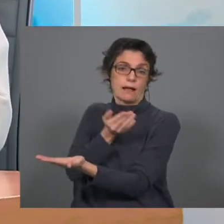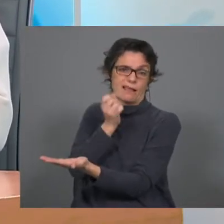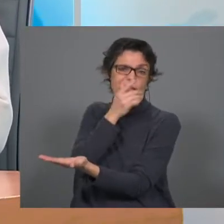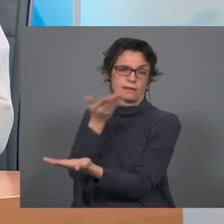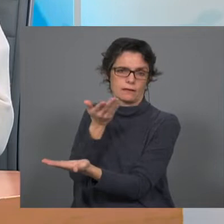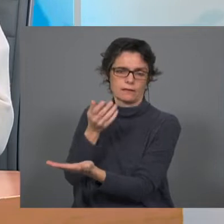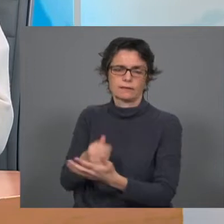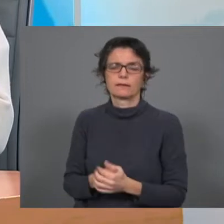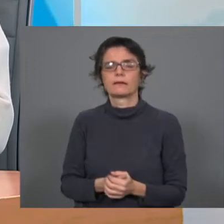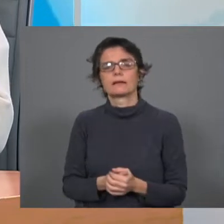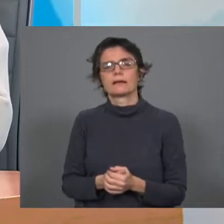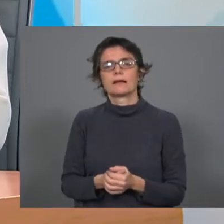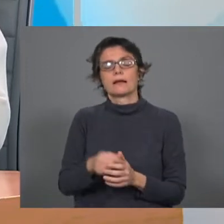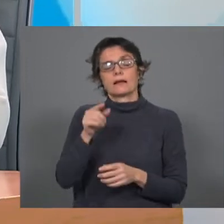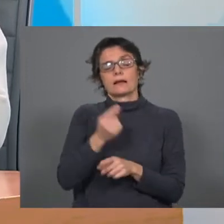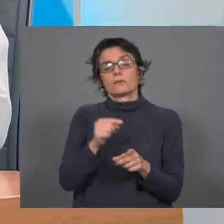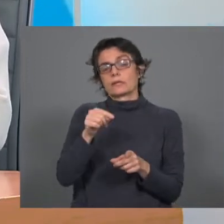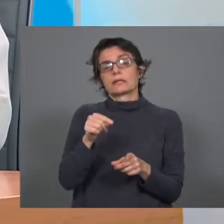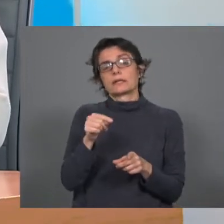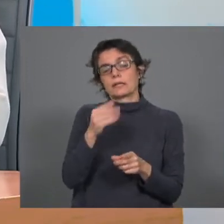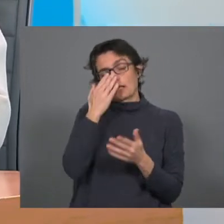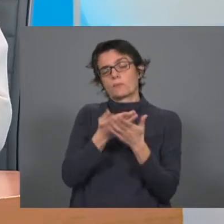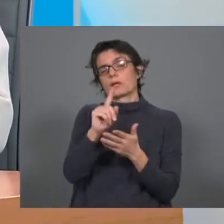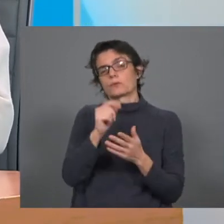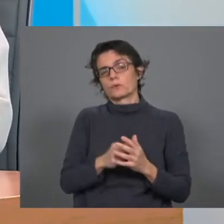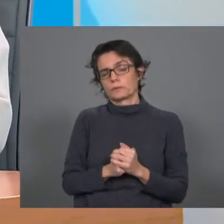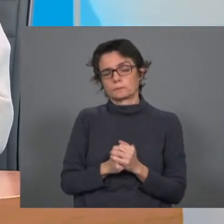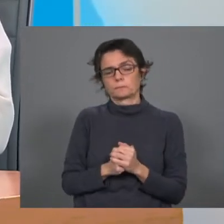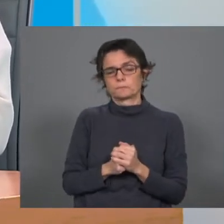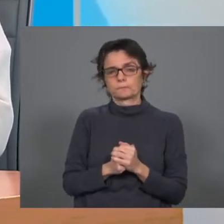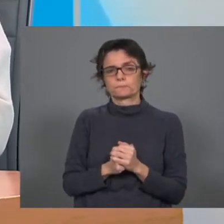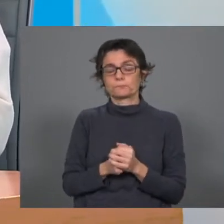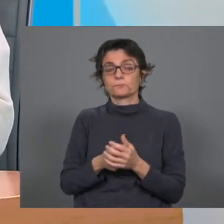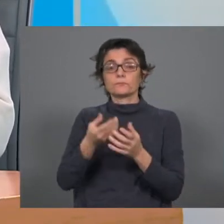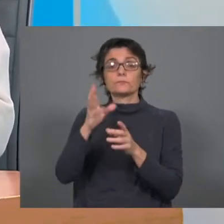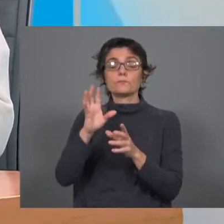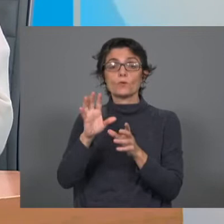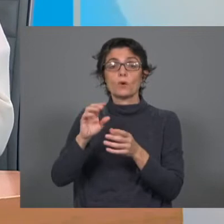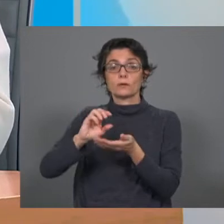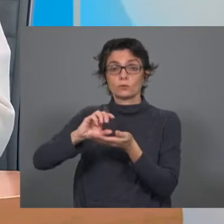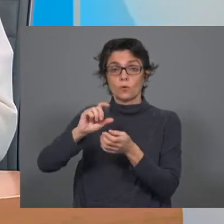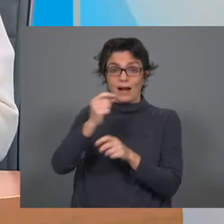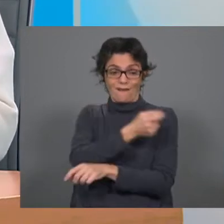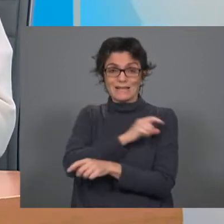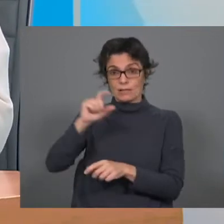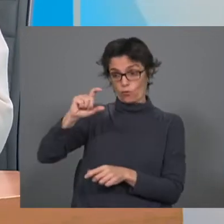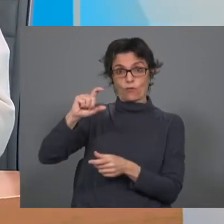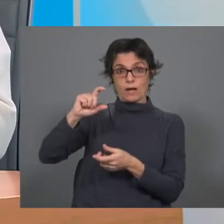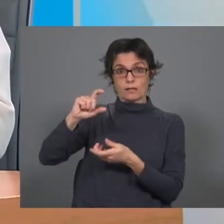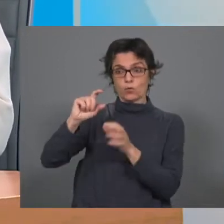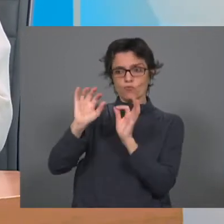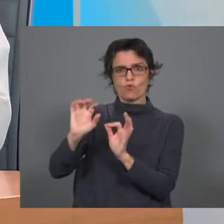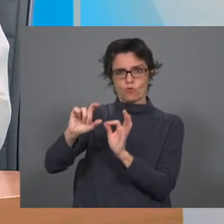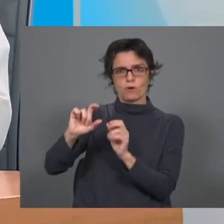gente percebe, que é, a partir do momento em que os frascos são preparados para a toma da